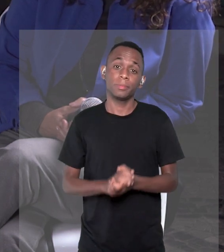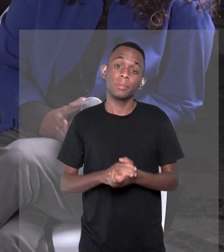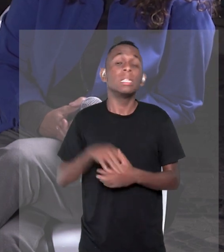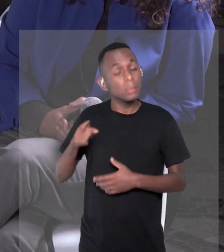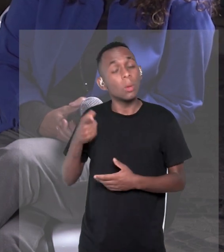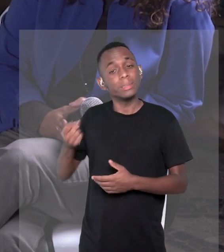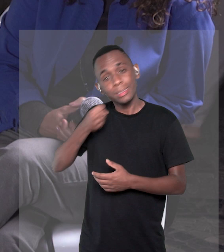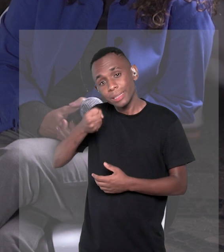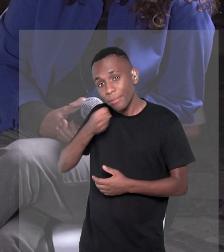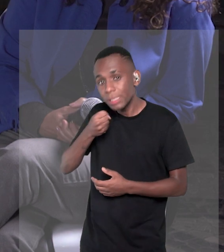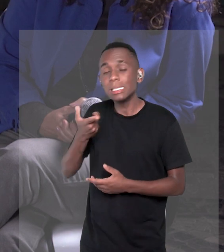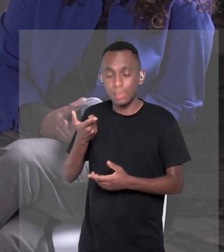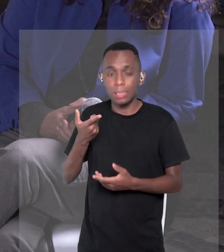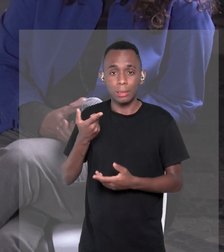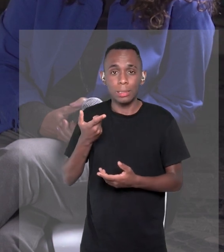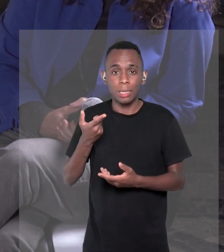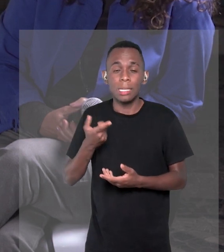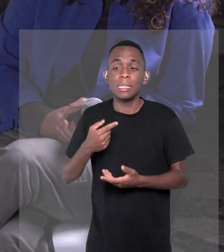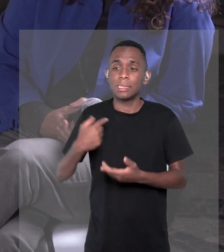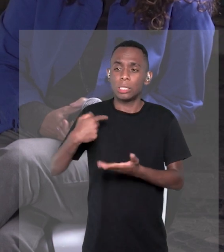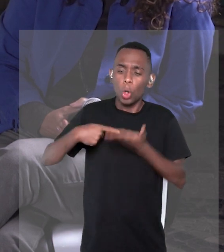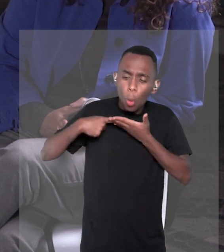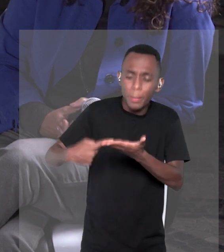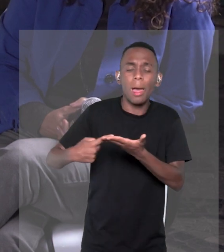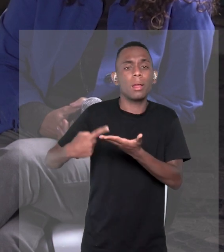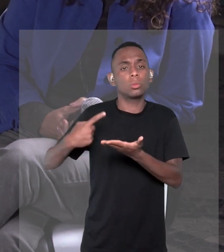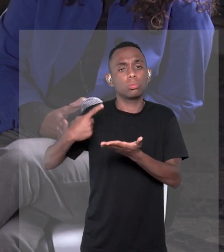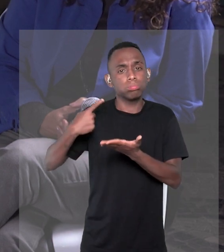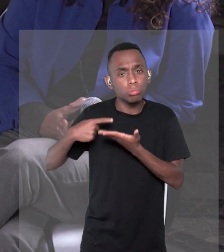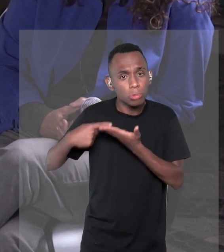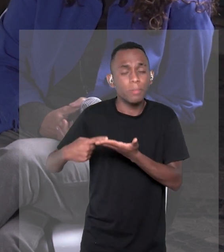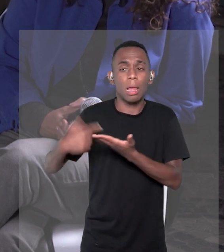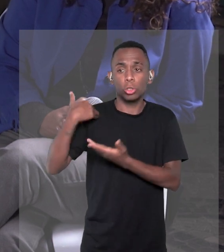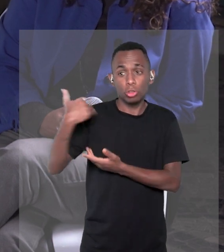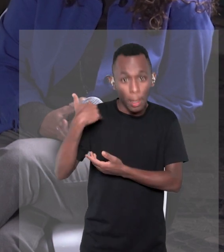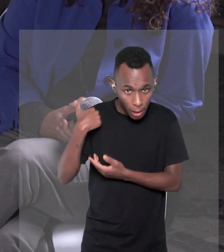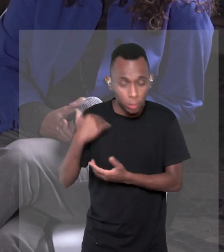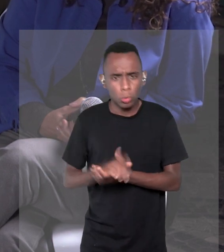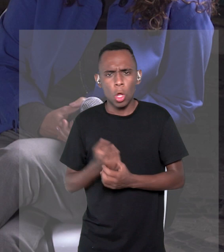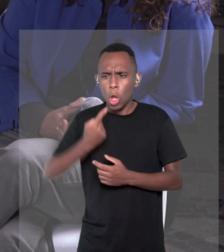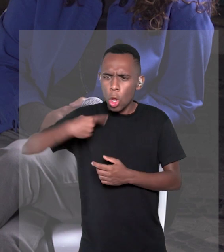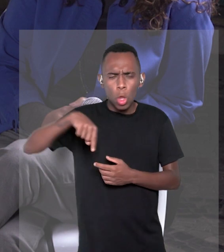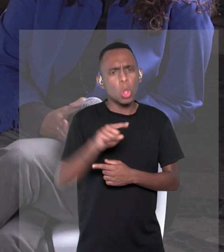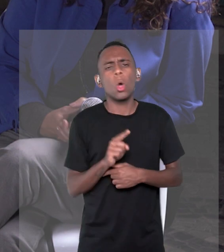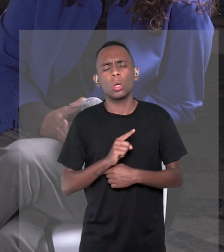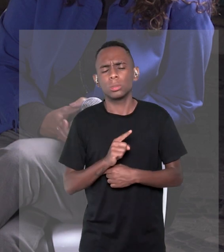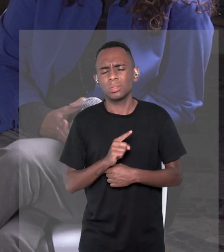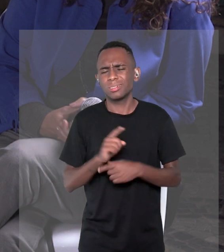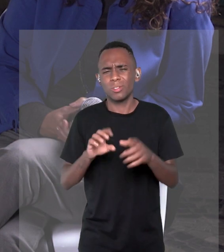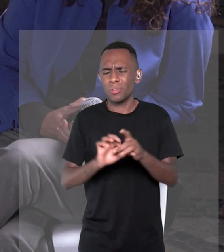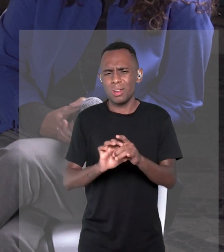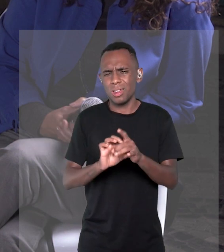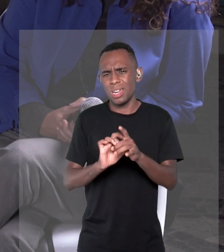assim. Esse relato, essa ideia dessa convocatória, nós não vamos deixar,